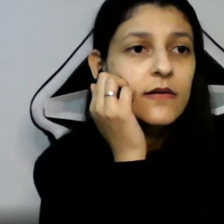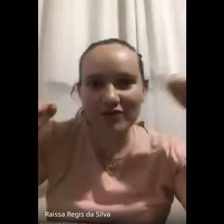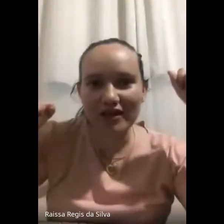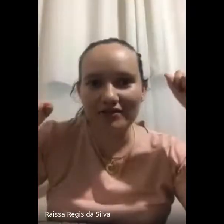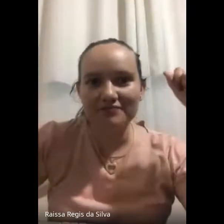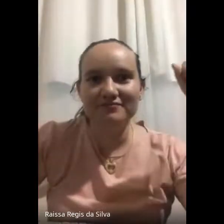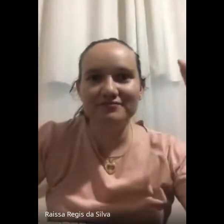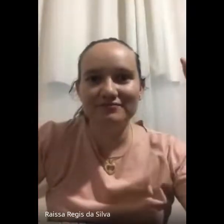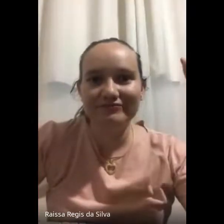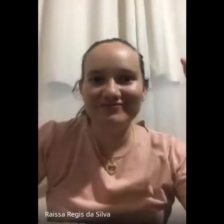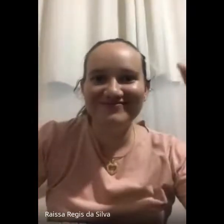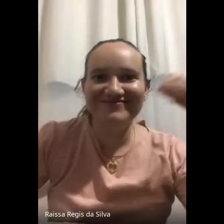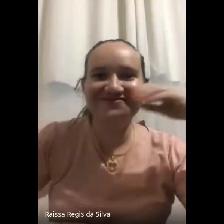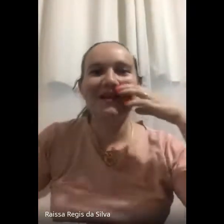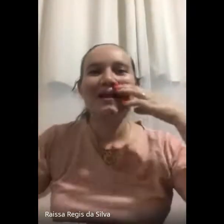Oi, gente, voltei.